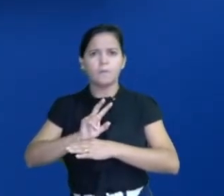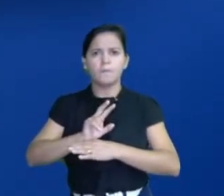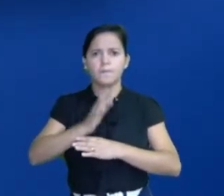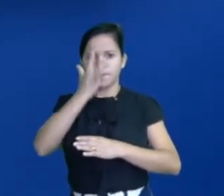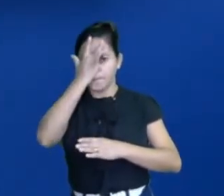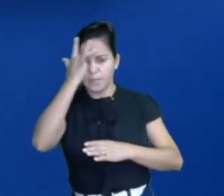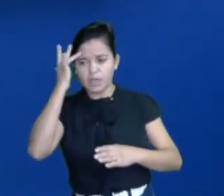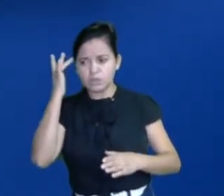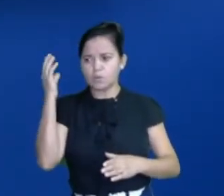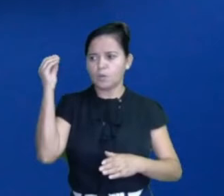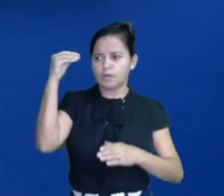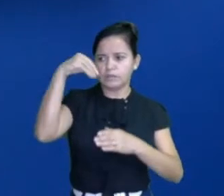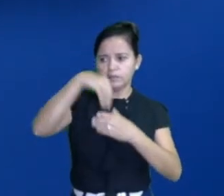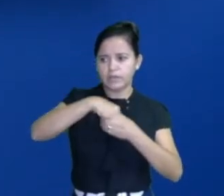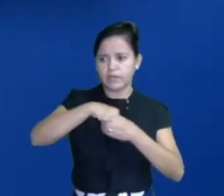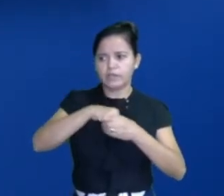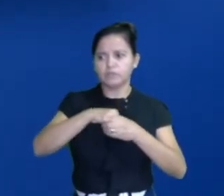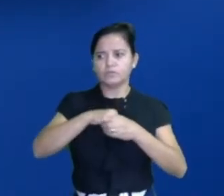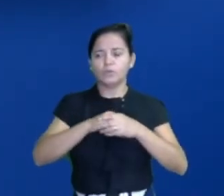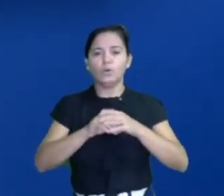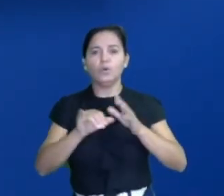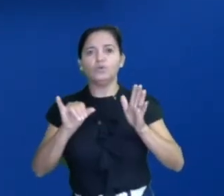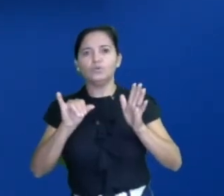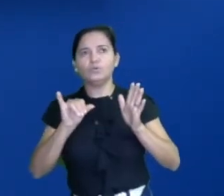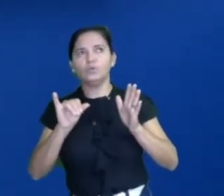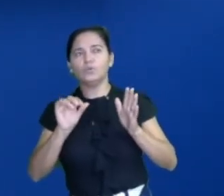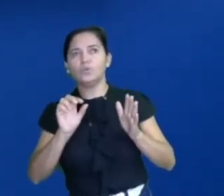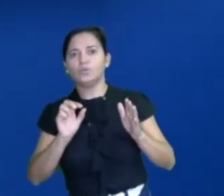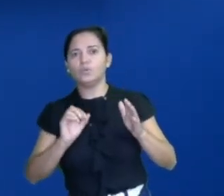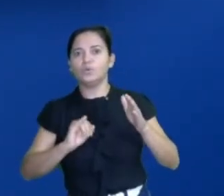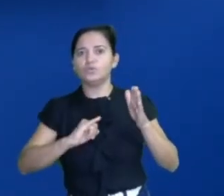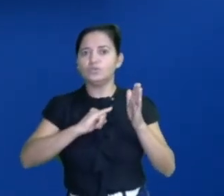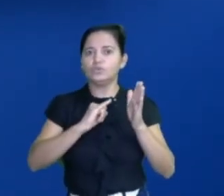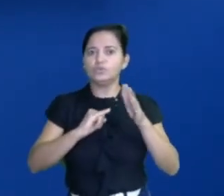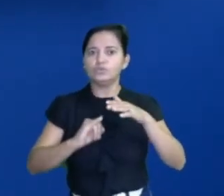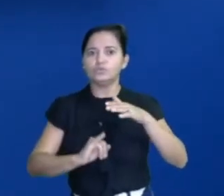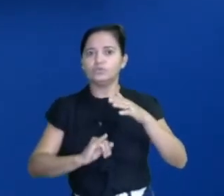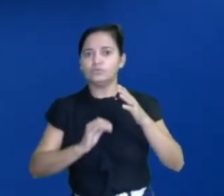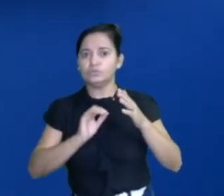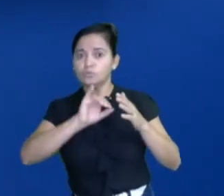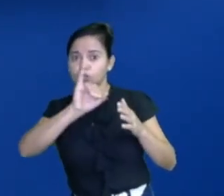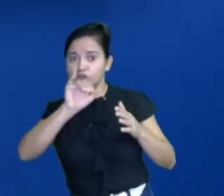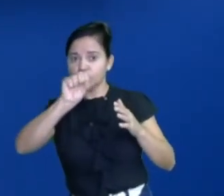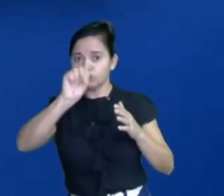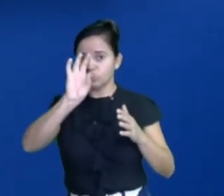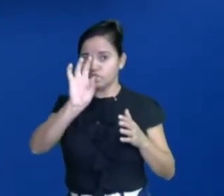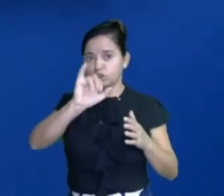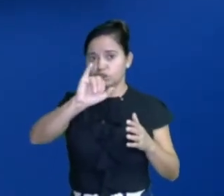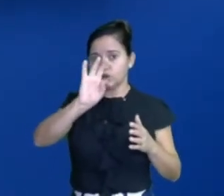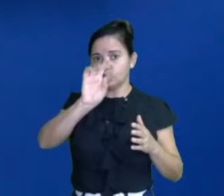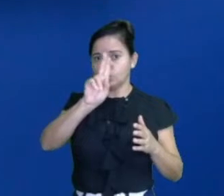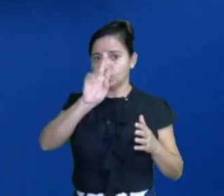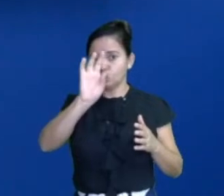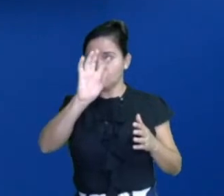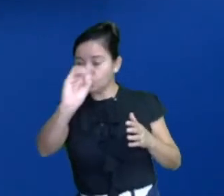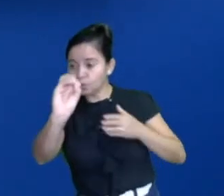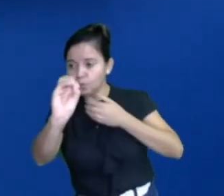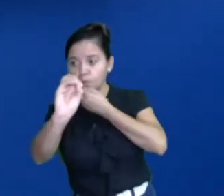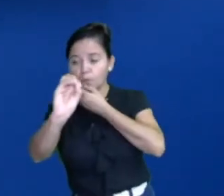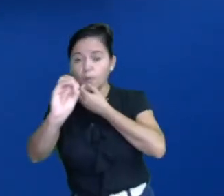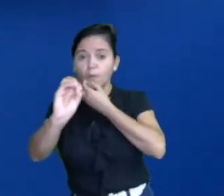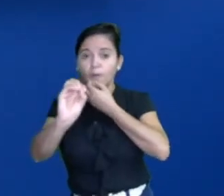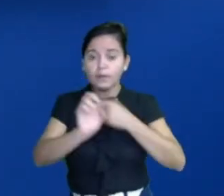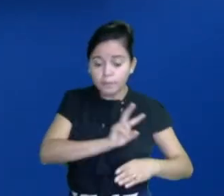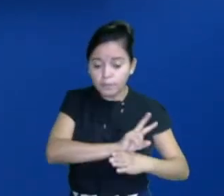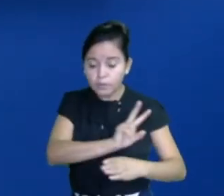estão lá no IPHAN estão a todo tempo lá na Praça do Anjo fiscalizando a escultura do anjo? Não, né? Então quem é que tem que